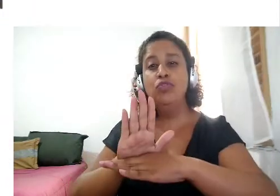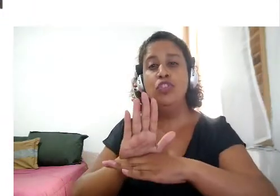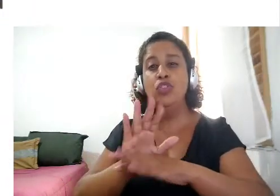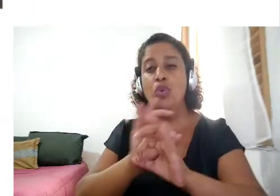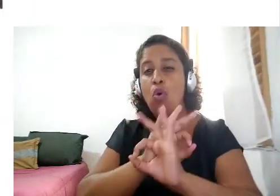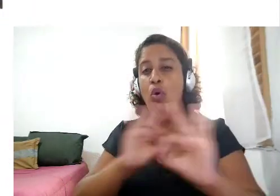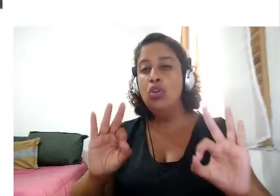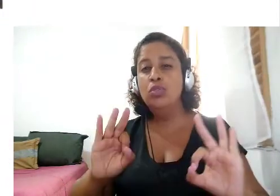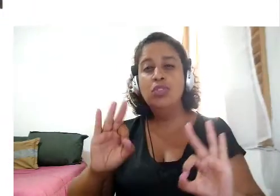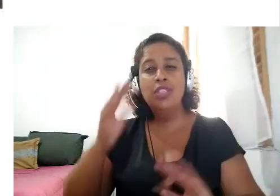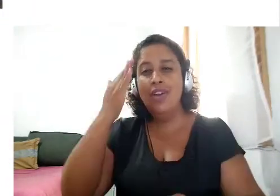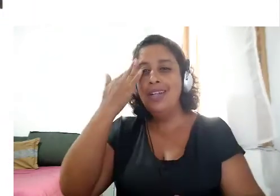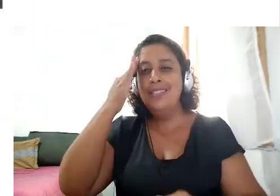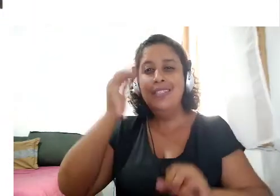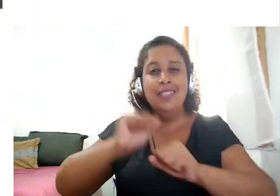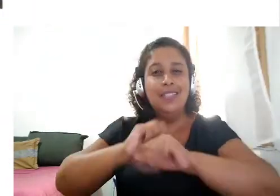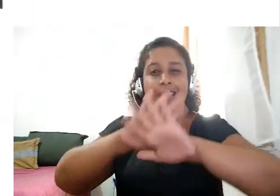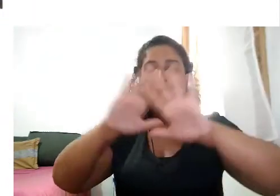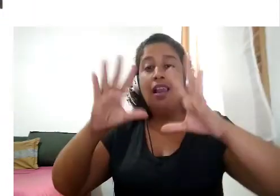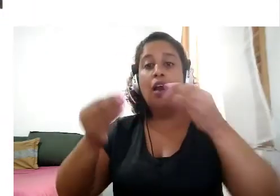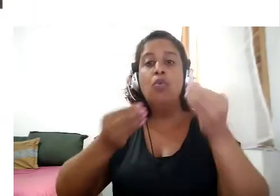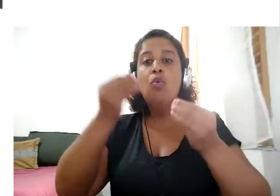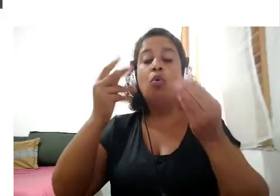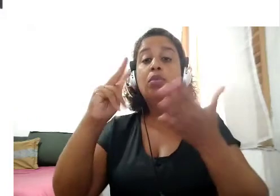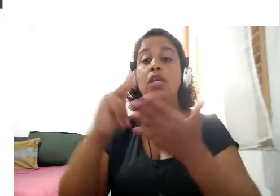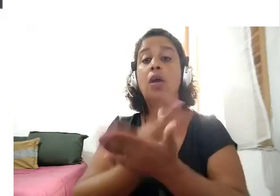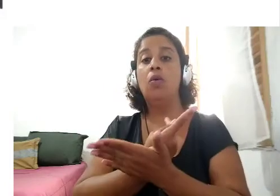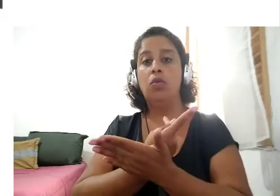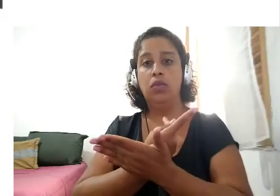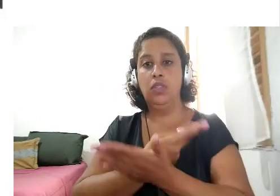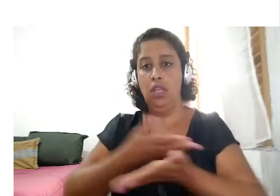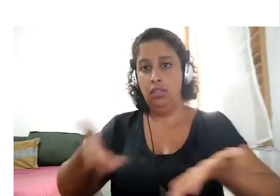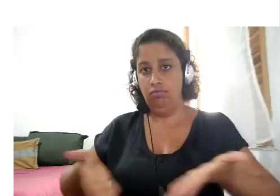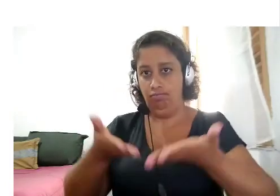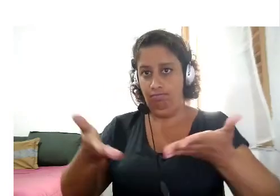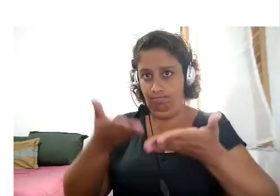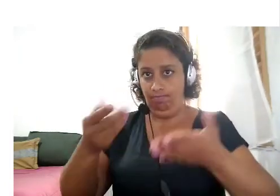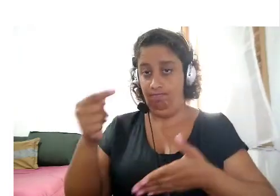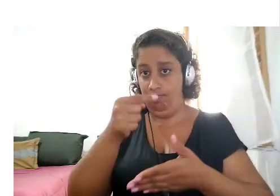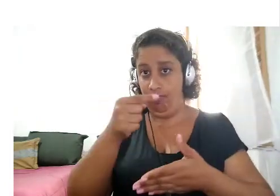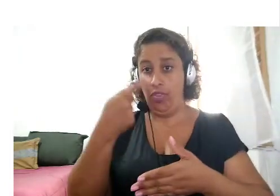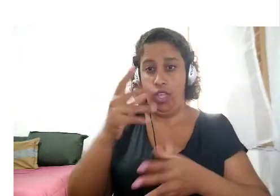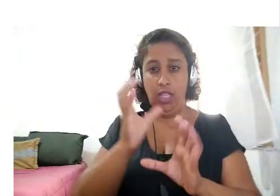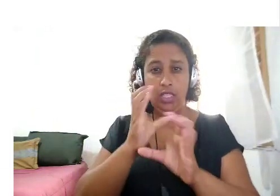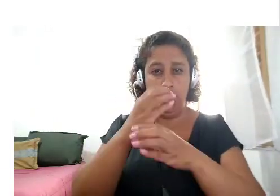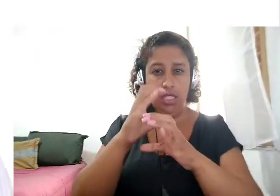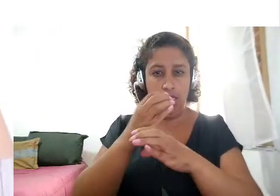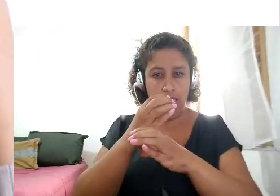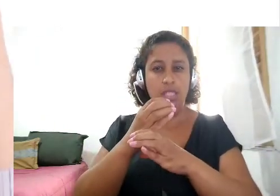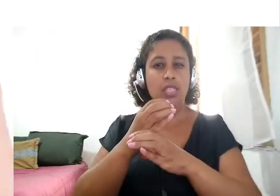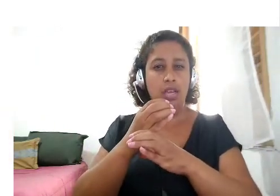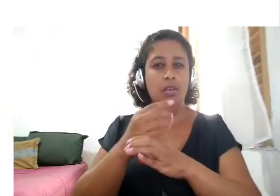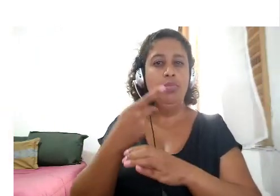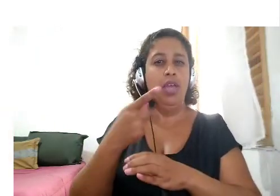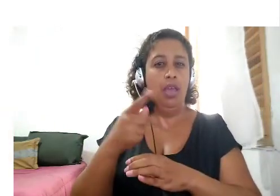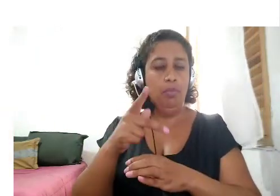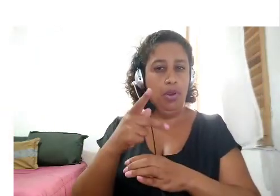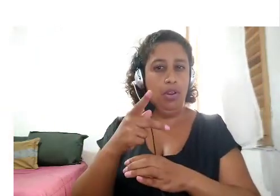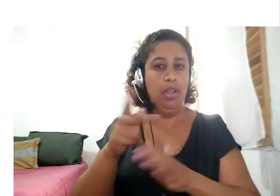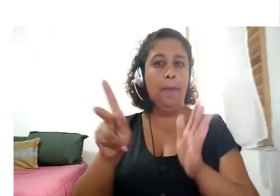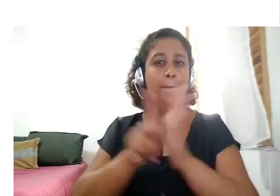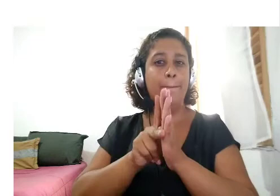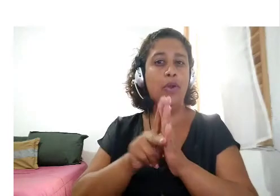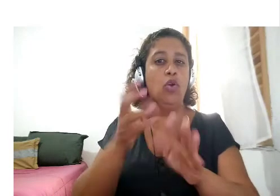nosso grupo decidiu fazer esse vídeo. Espero que gostem. Como já foi dito anteriormente, o eletroencefalograma consiste